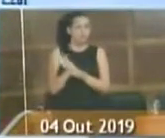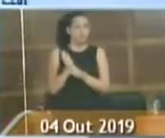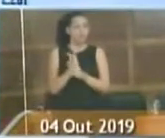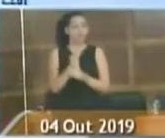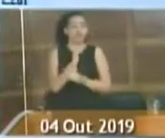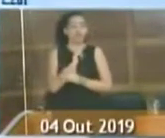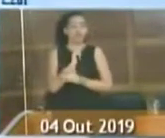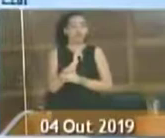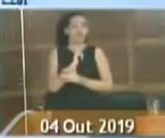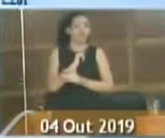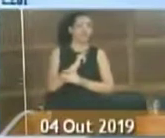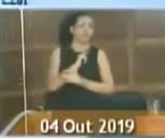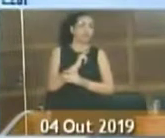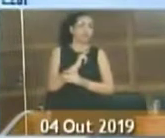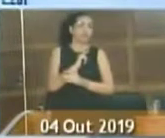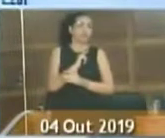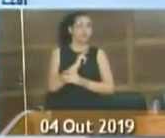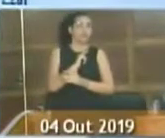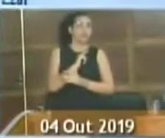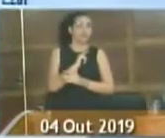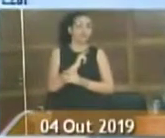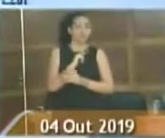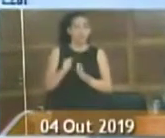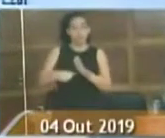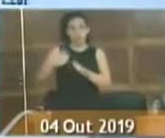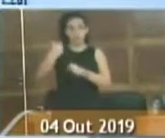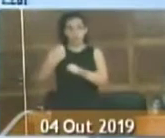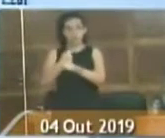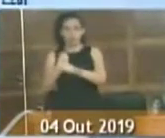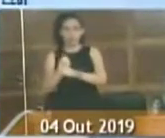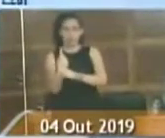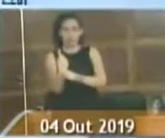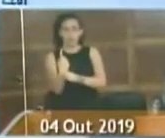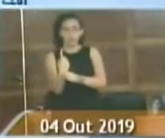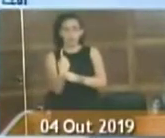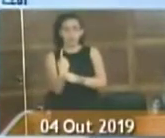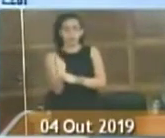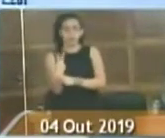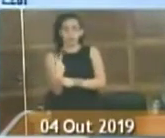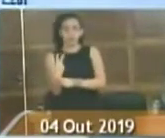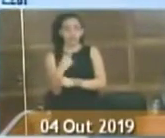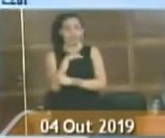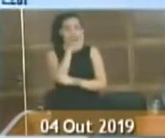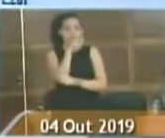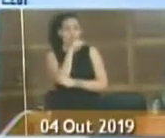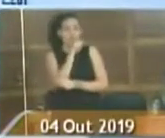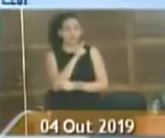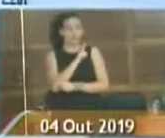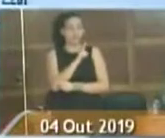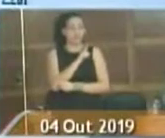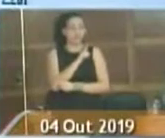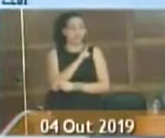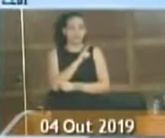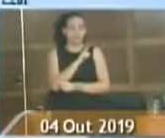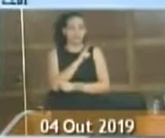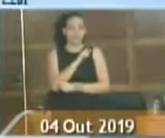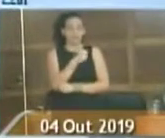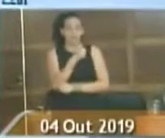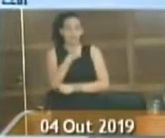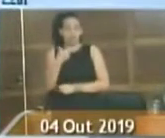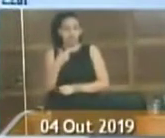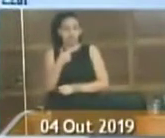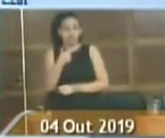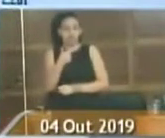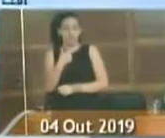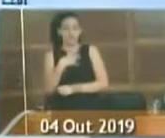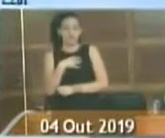tem ali, no primeiro ano, um casalzinho vai ter, que tem 12 a 8 filhotes por